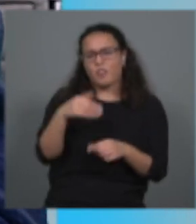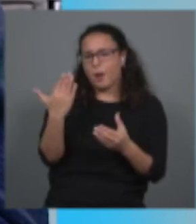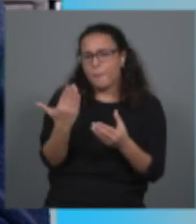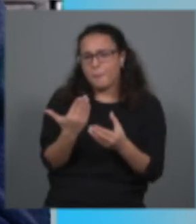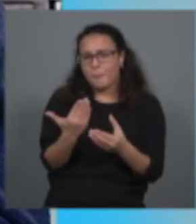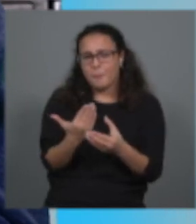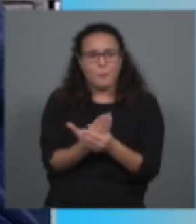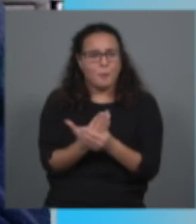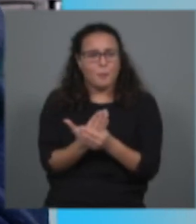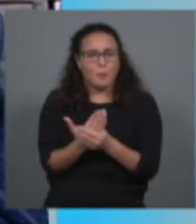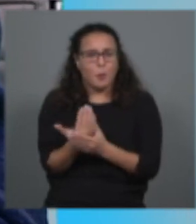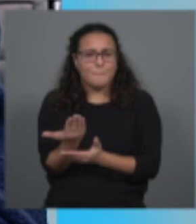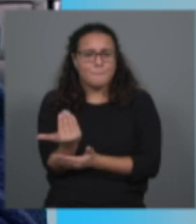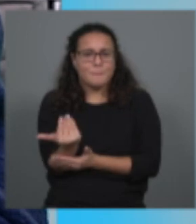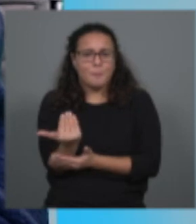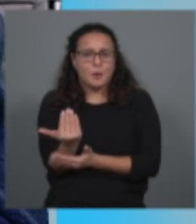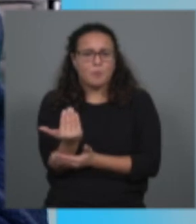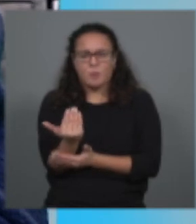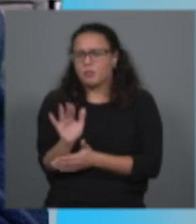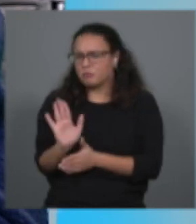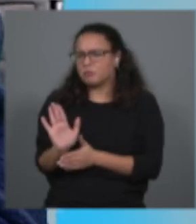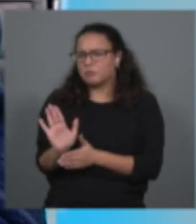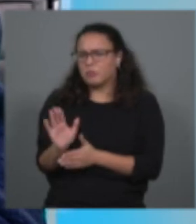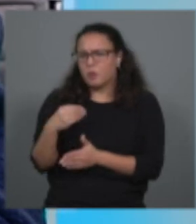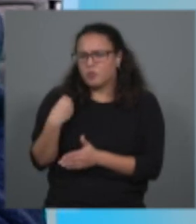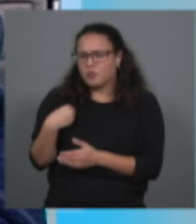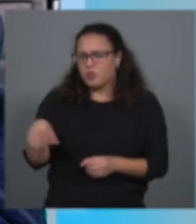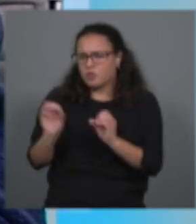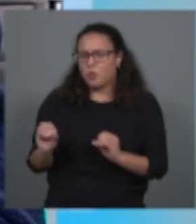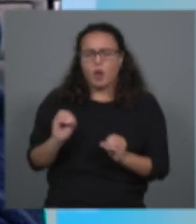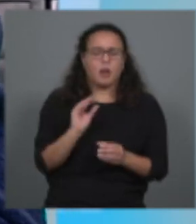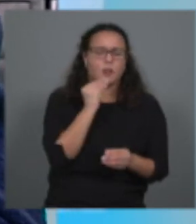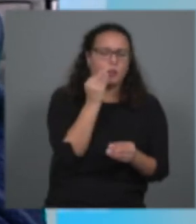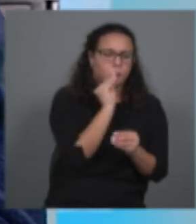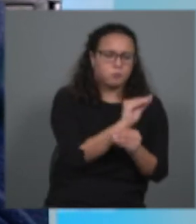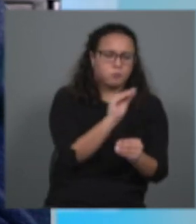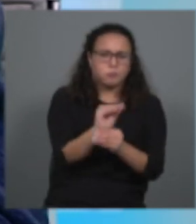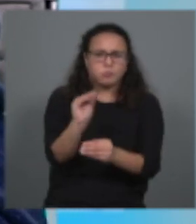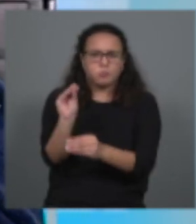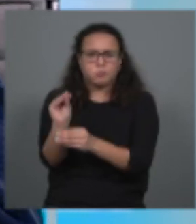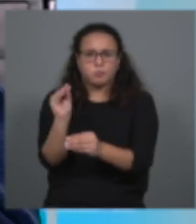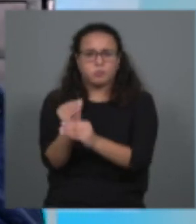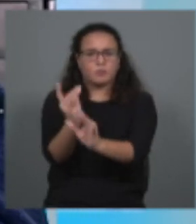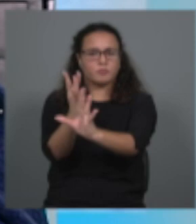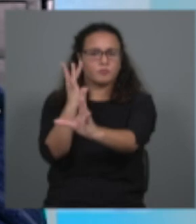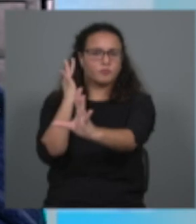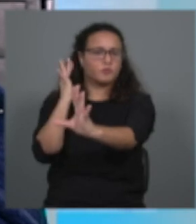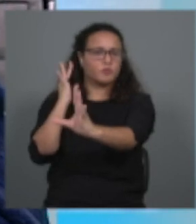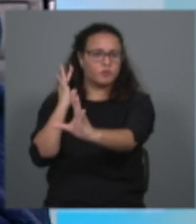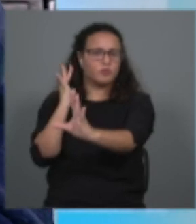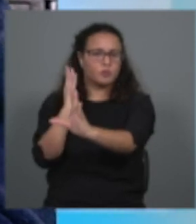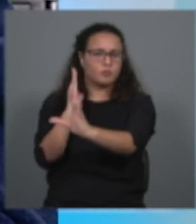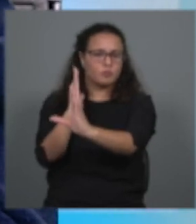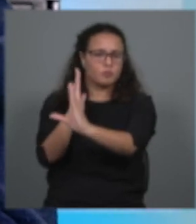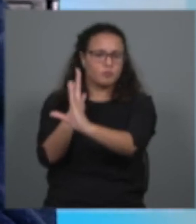aflijas, Deus vai providenciar. E deu pão, e deu pão, e deu pão, a vila acabou e o cesto ainda ficou com pão.